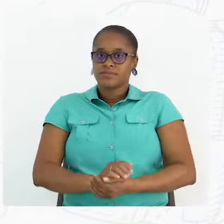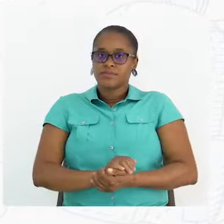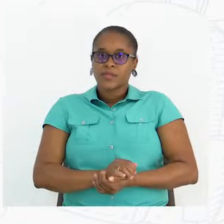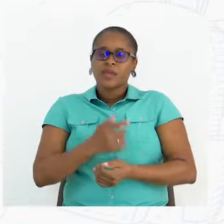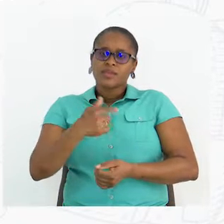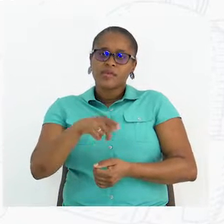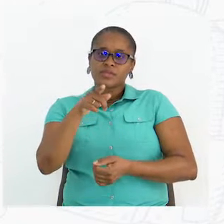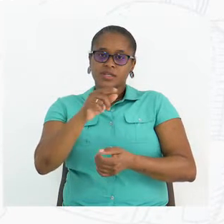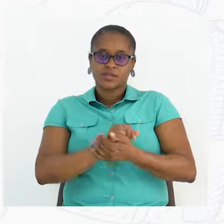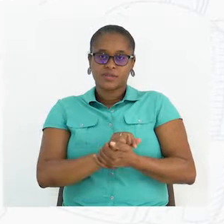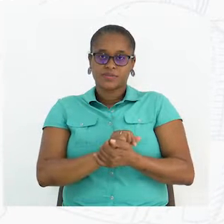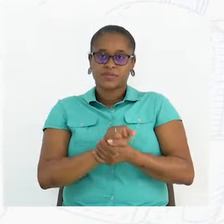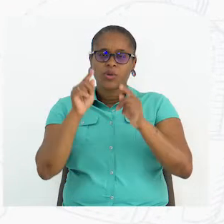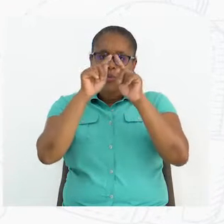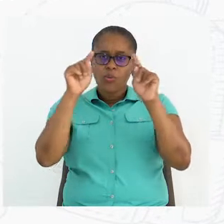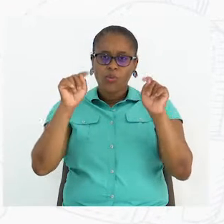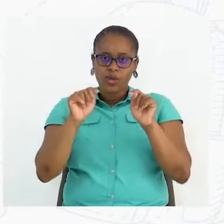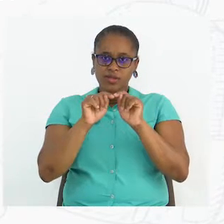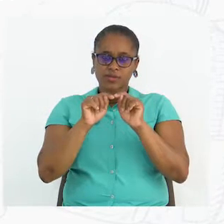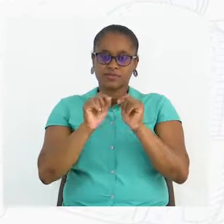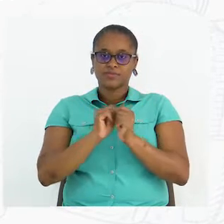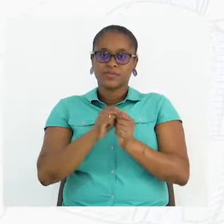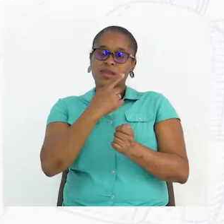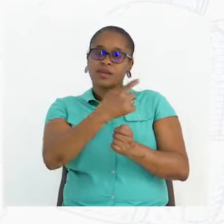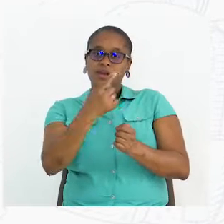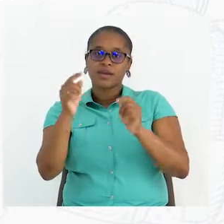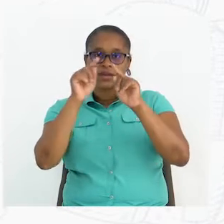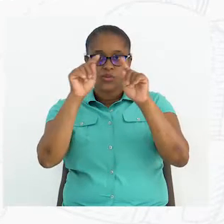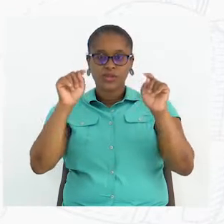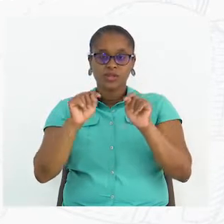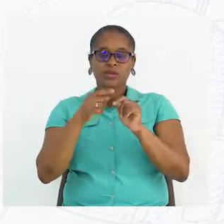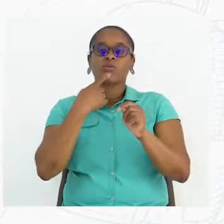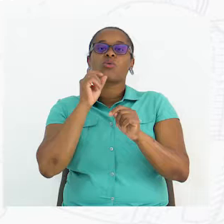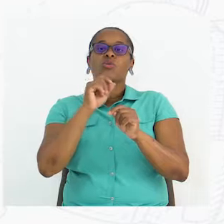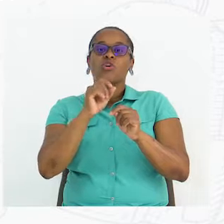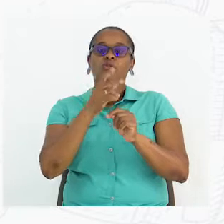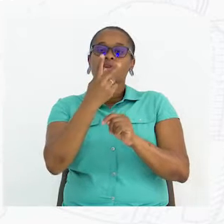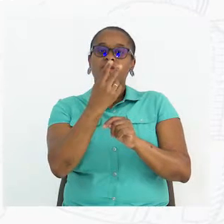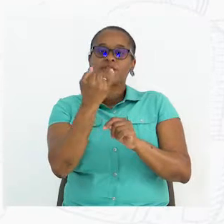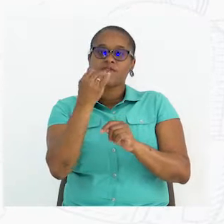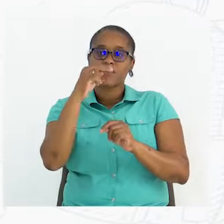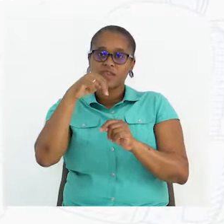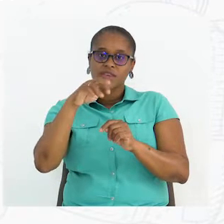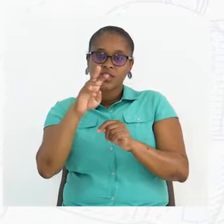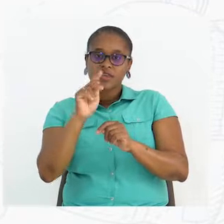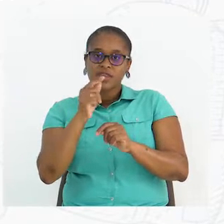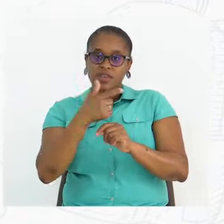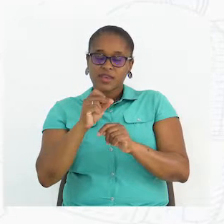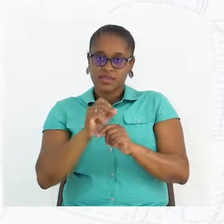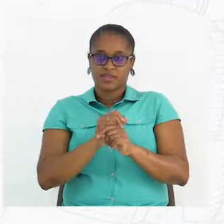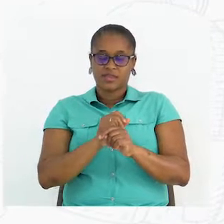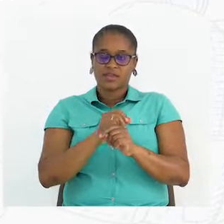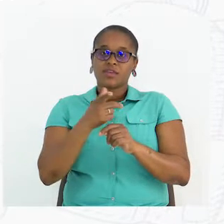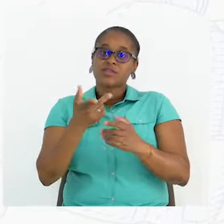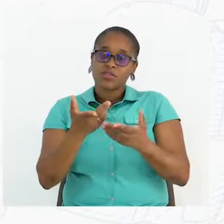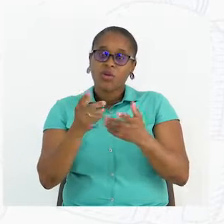Temos aqui o quadradinho. Cada quadradinho é chamado de vinheta. Então, vinheta é o